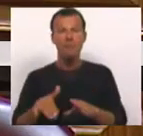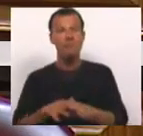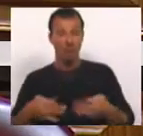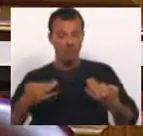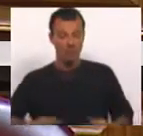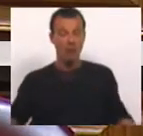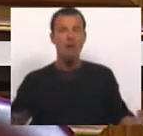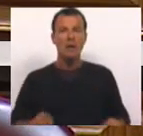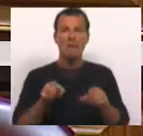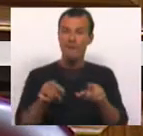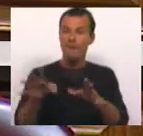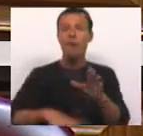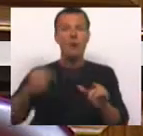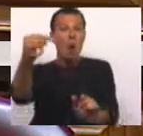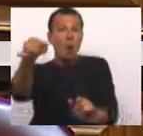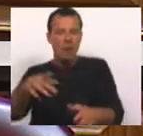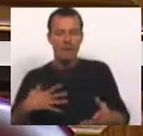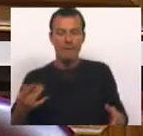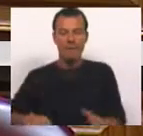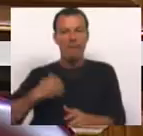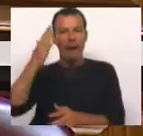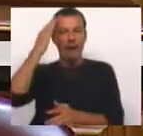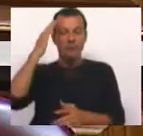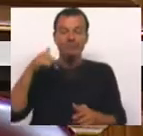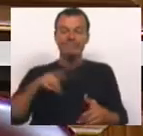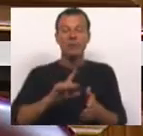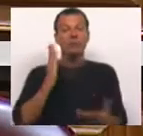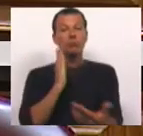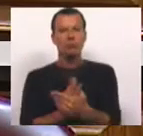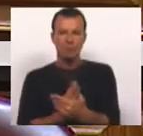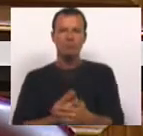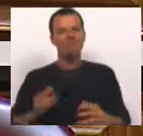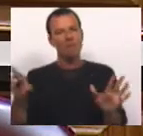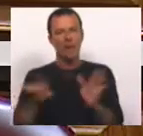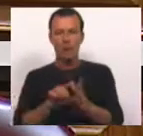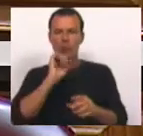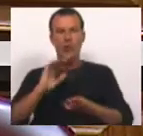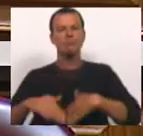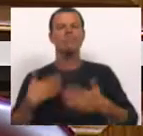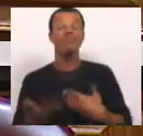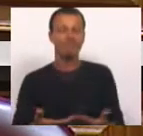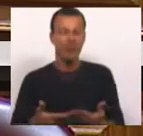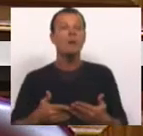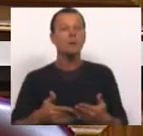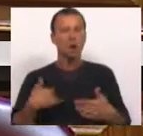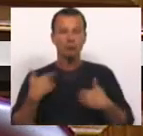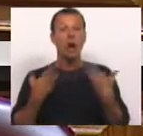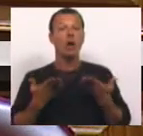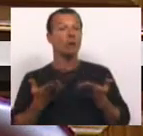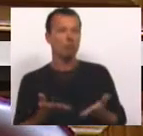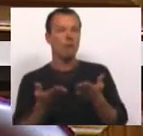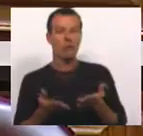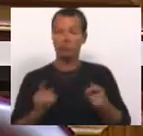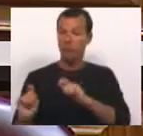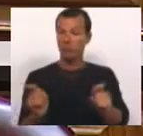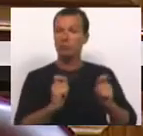E é só dessa forma que os Verdes entendem que este processo legislativo poderia seguir para a frente. Demos o nosso contributo para a